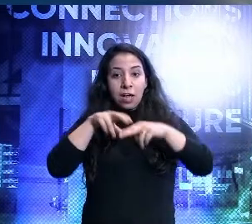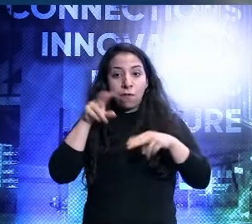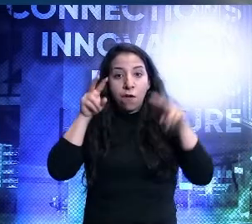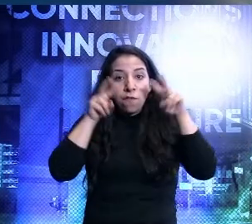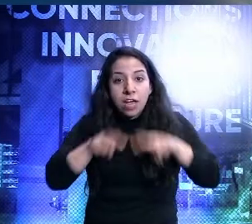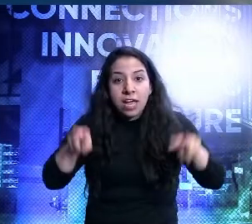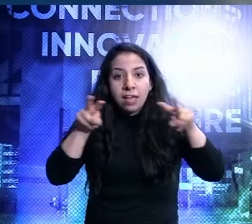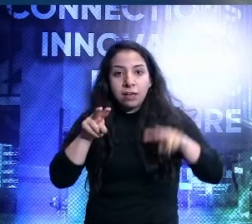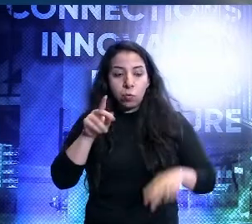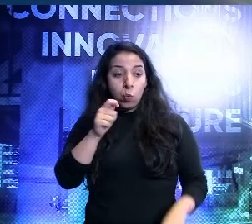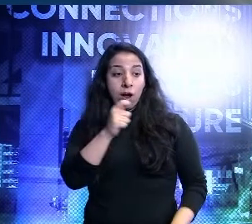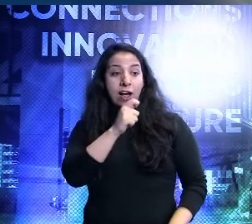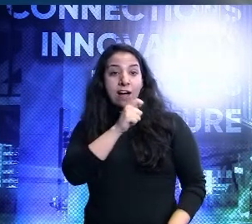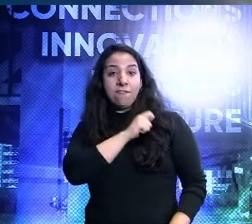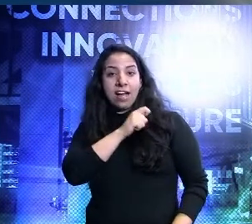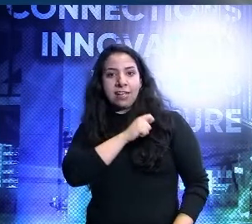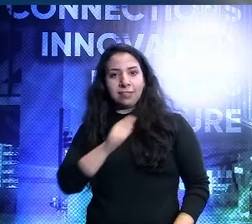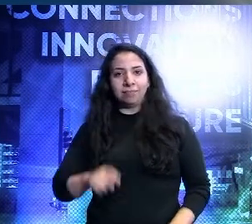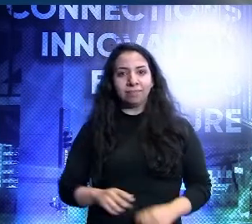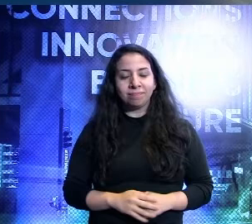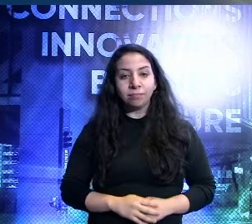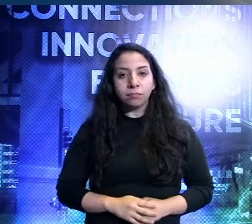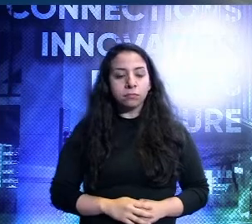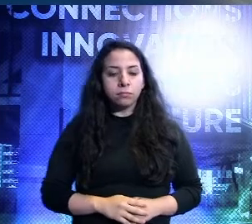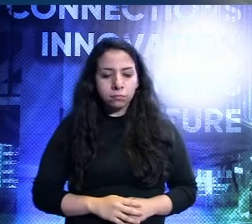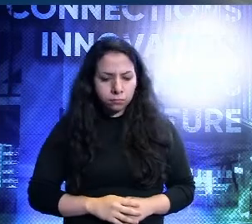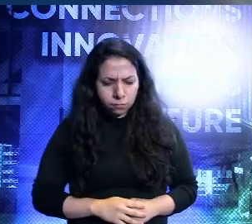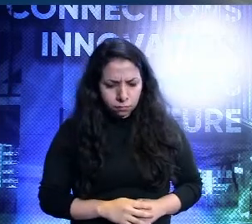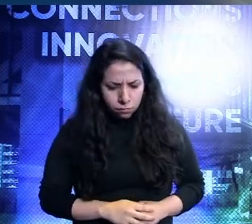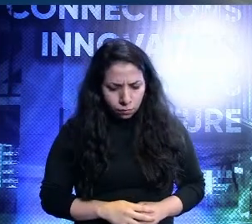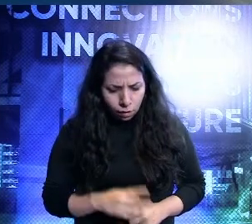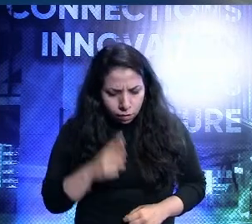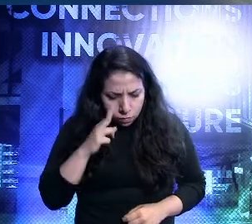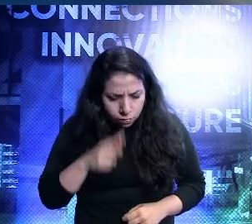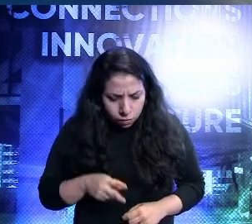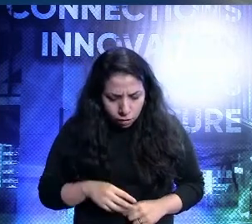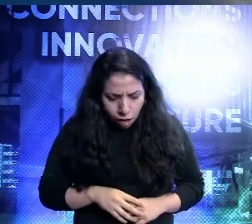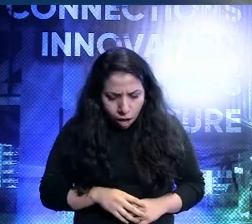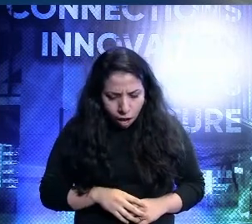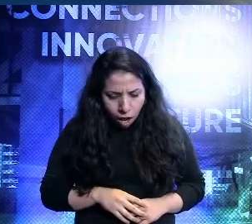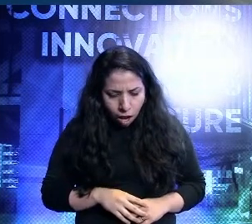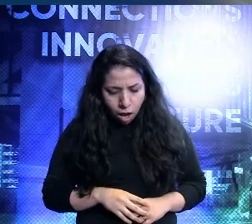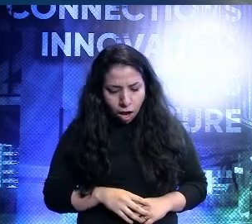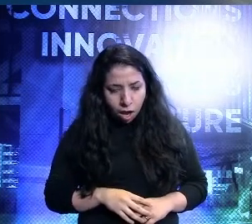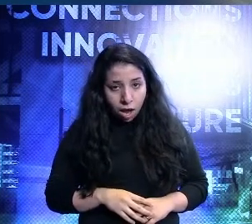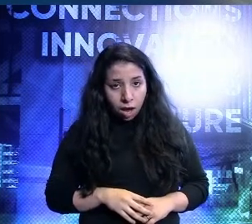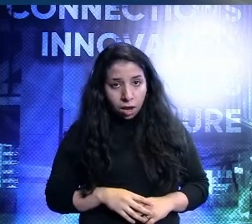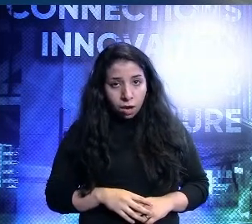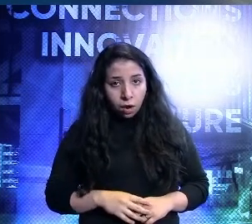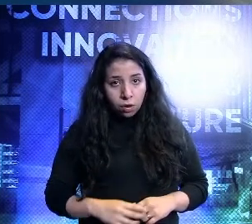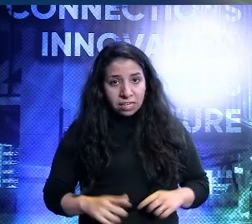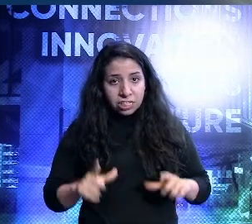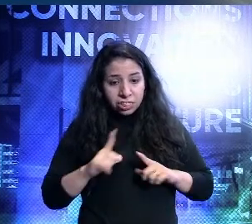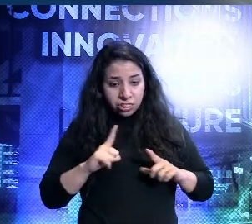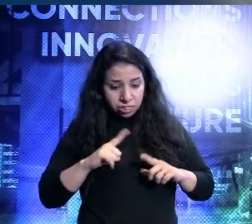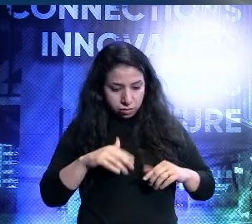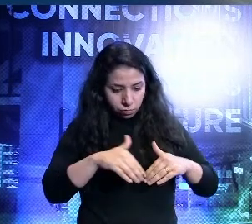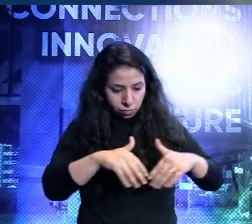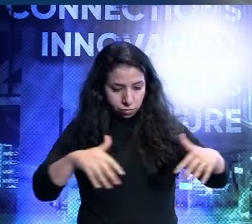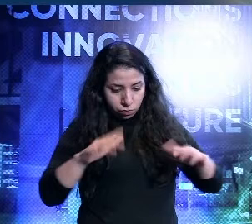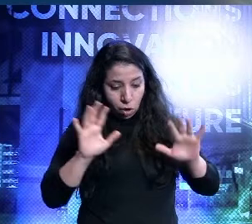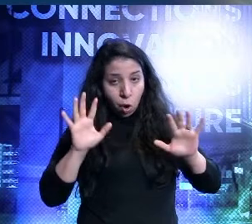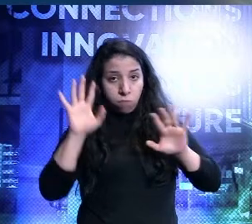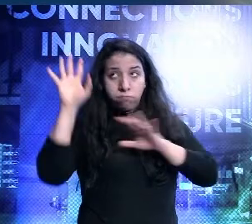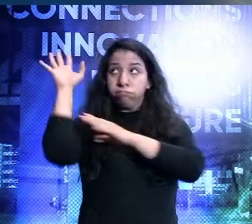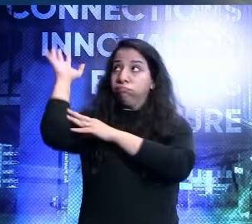na realidade, tinha um alambrado quase caindo no bandeirinha, e ele ficou com medo e errou. Tinha um holofote ofuscando a